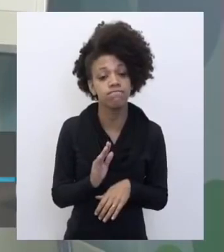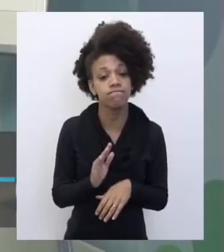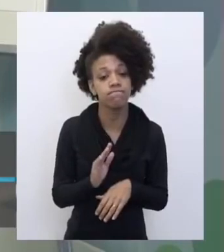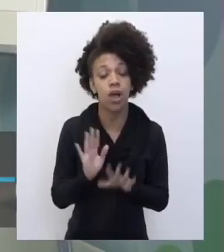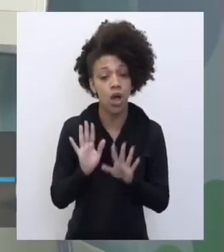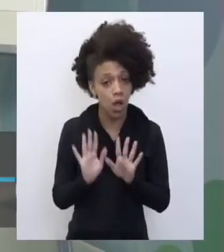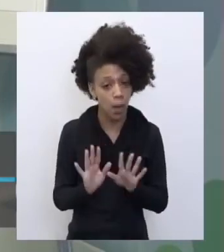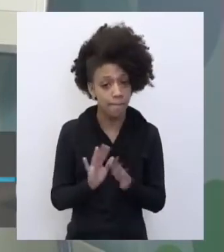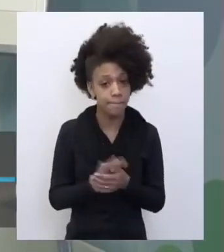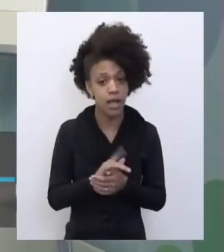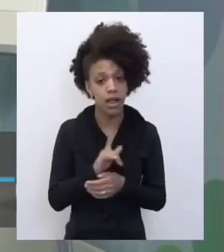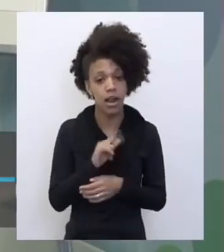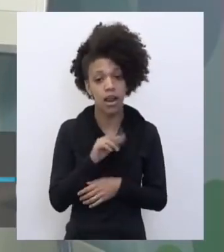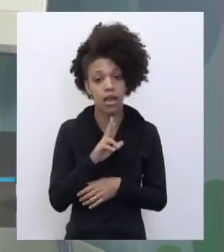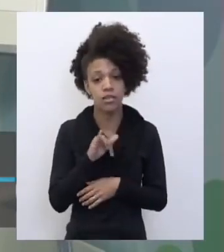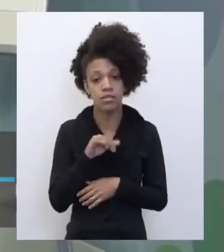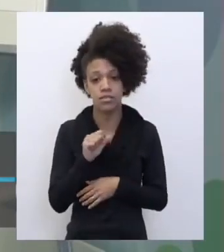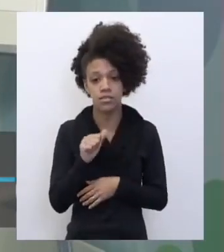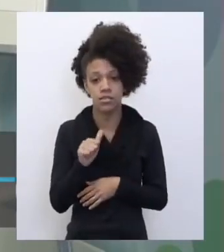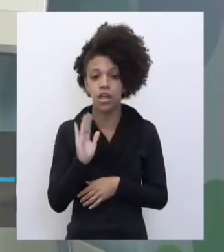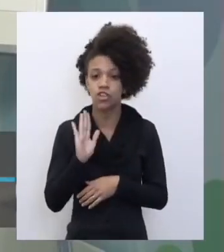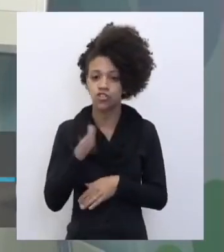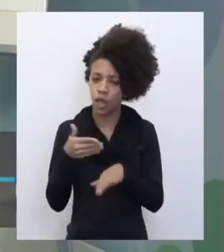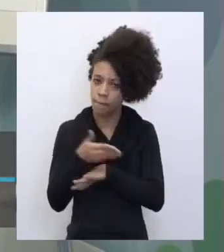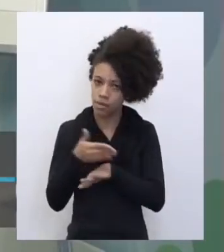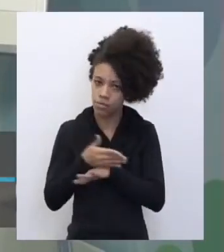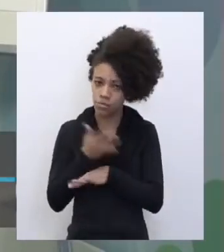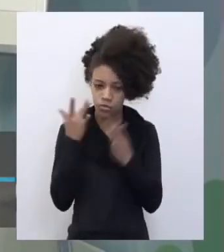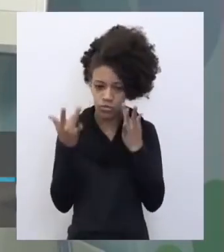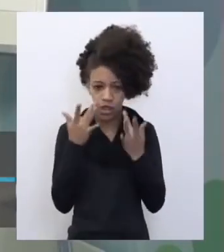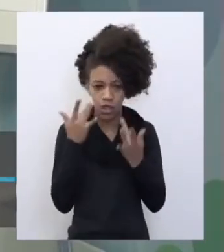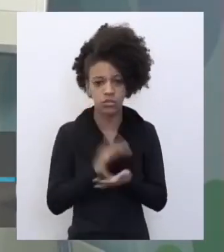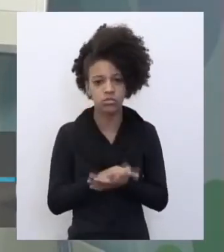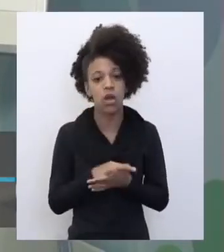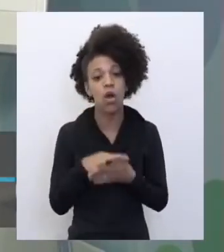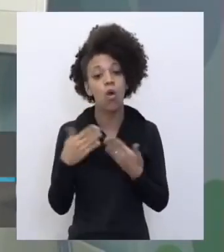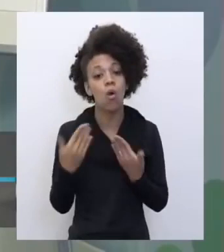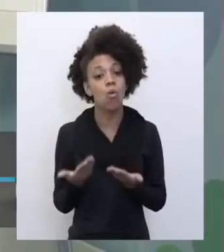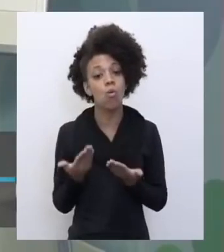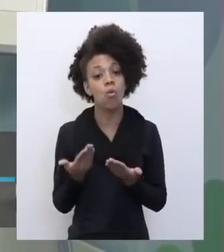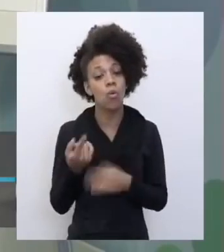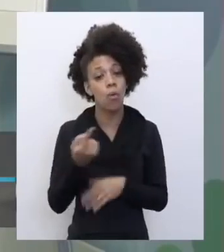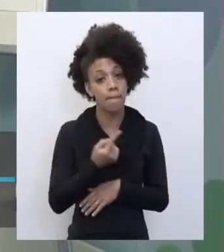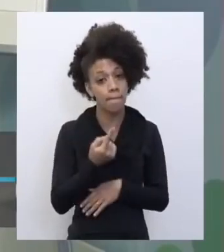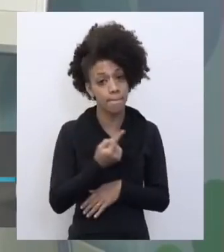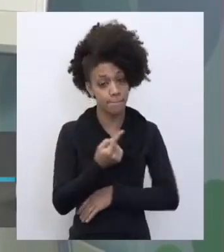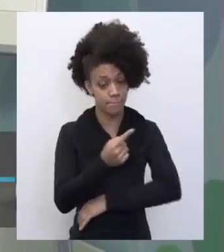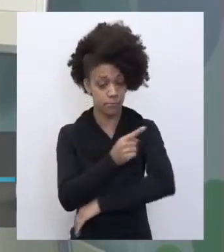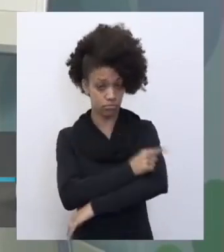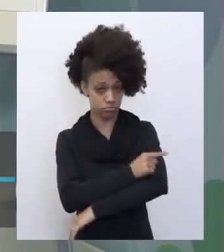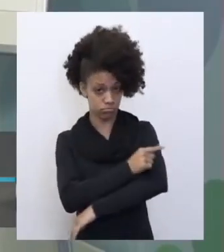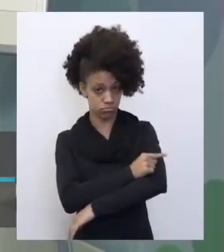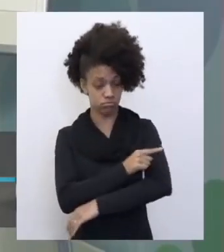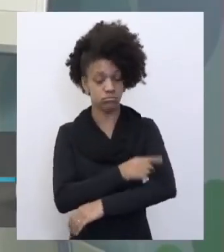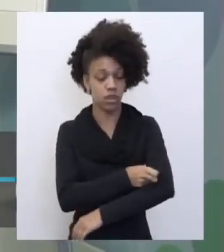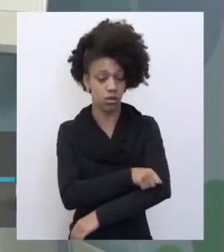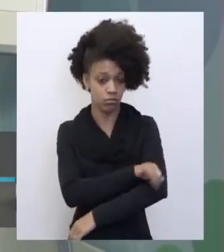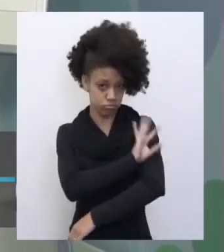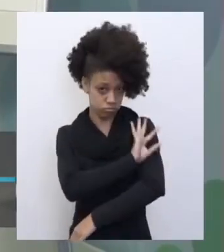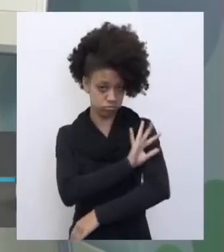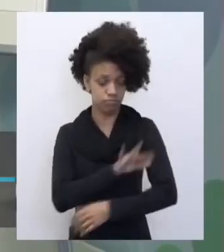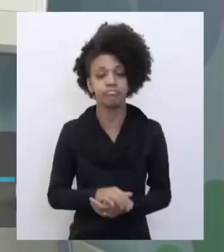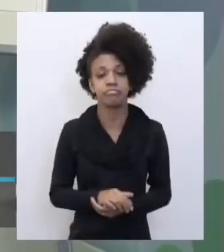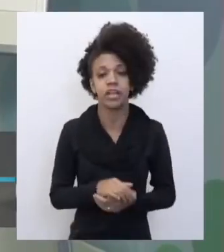ó, a Laíssa falou que já participou, sim, de teatro quando estava no primário, né? Nas séries iniciais.